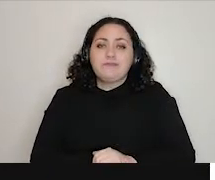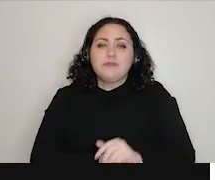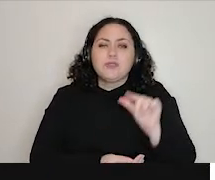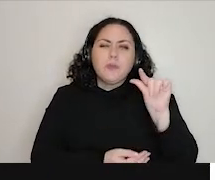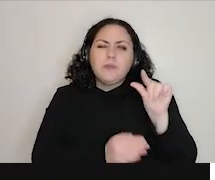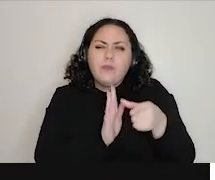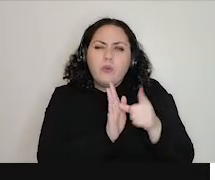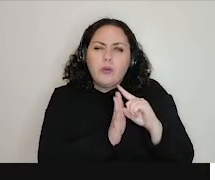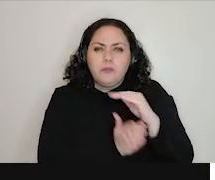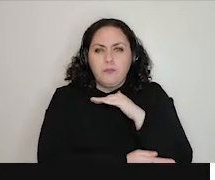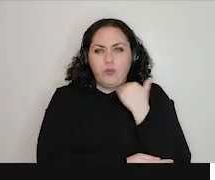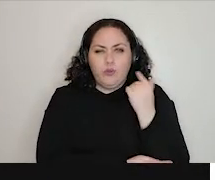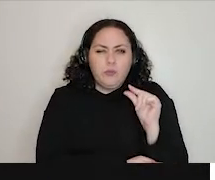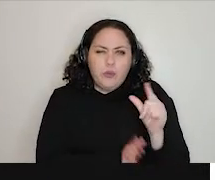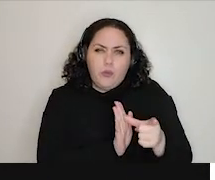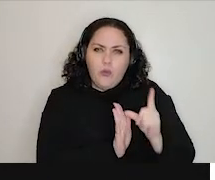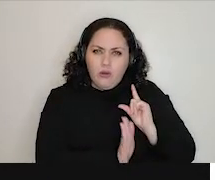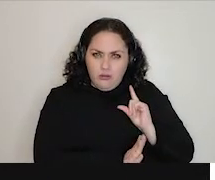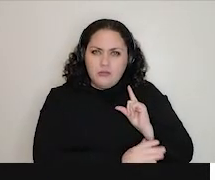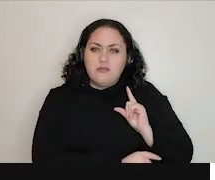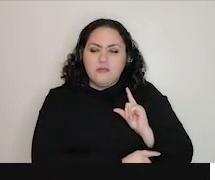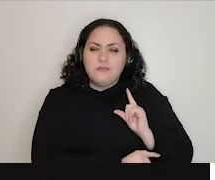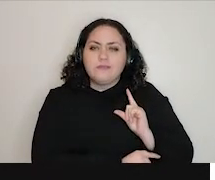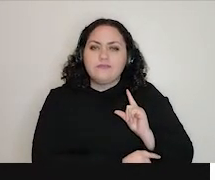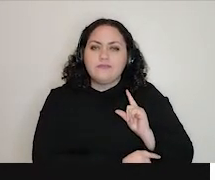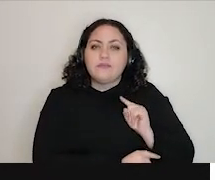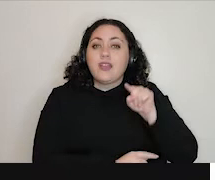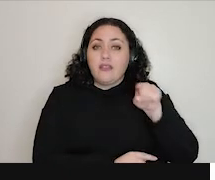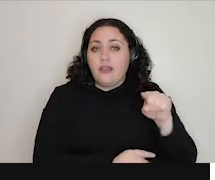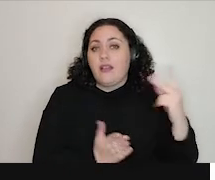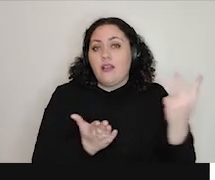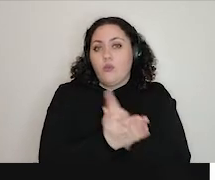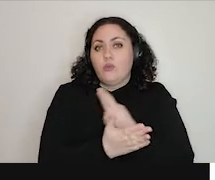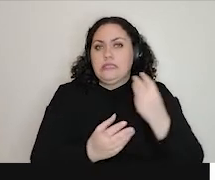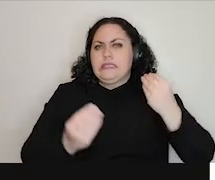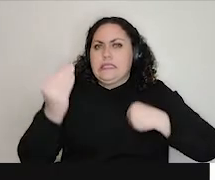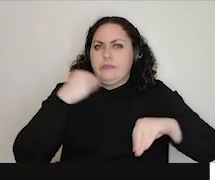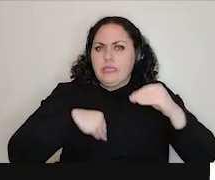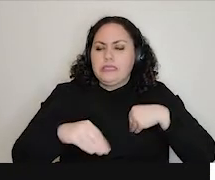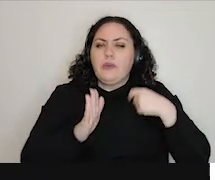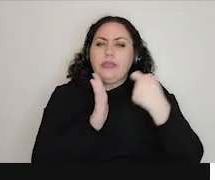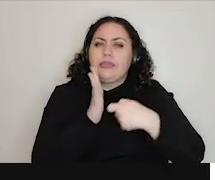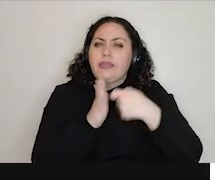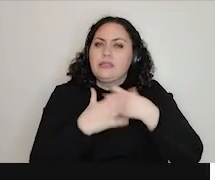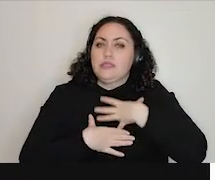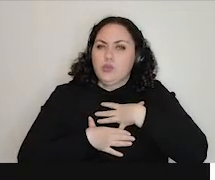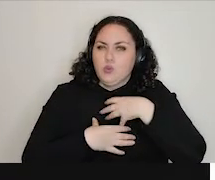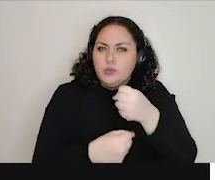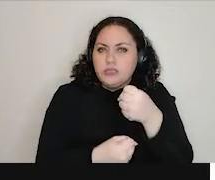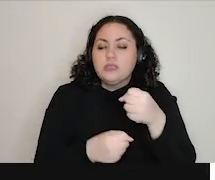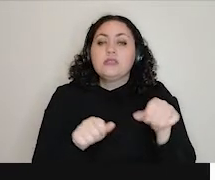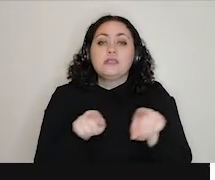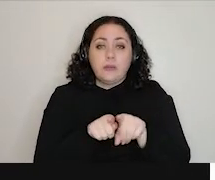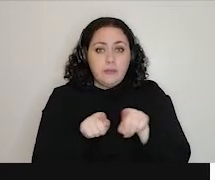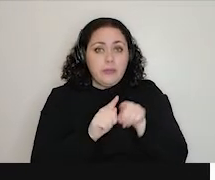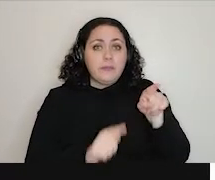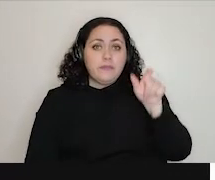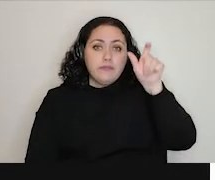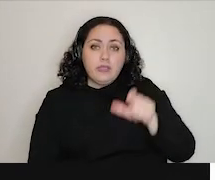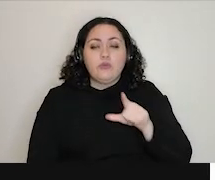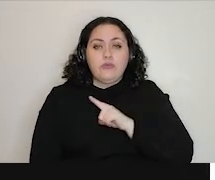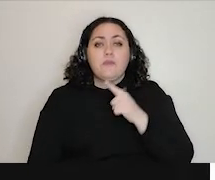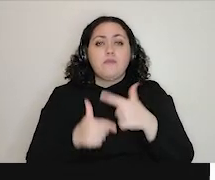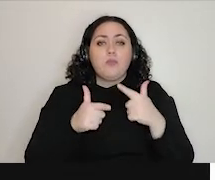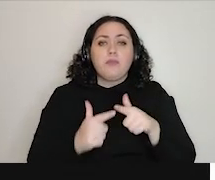disso, que logo, um pouquinho antes dele falecer, né, que fez com que ele tivesse, então, uma crise de